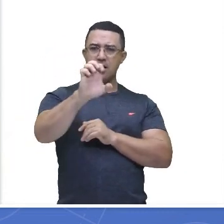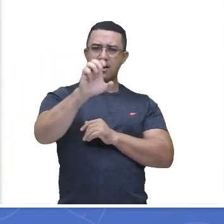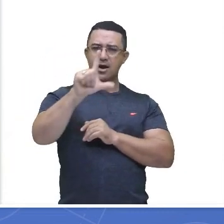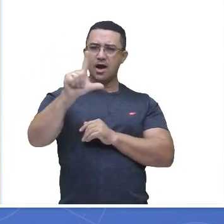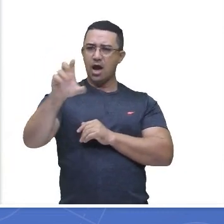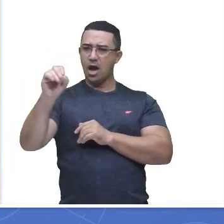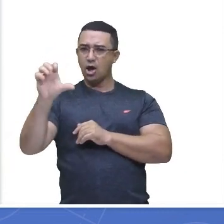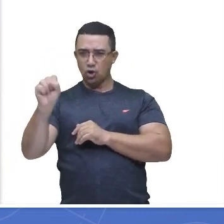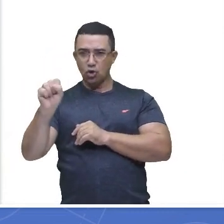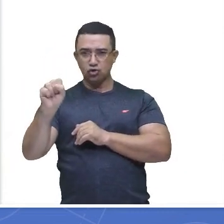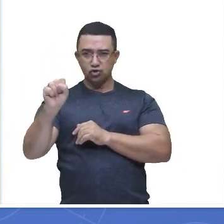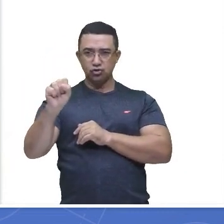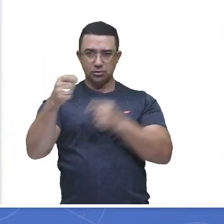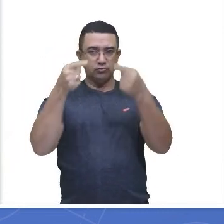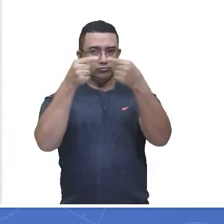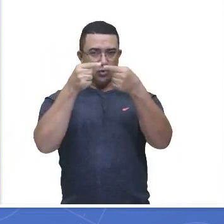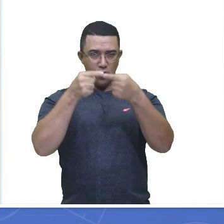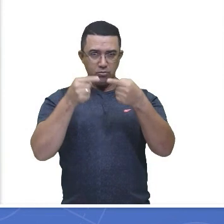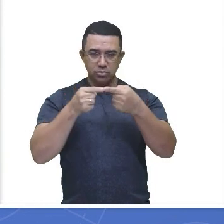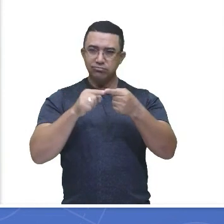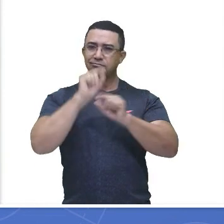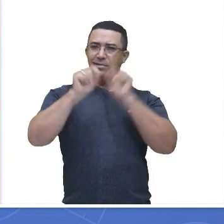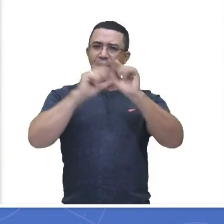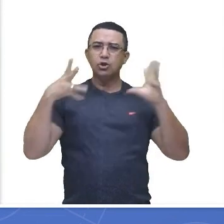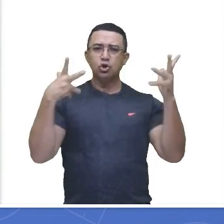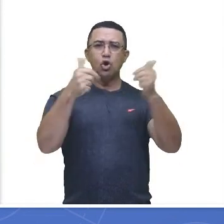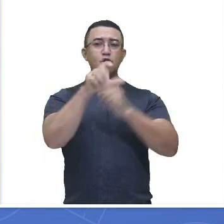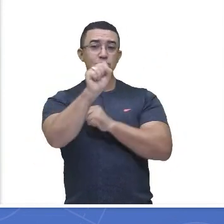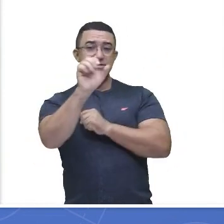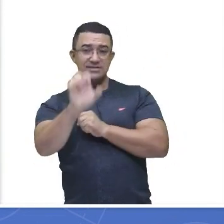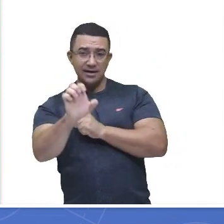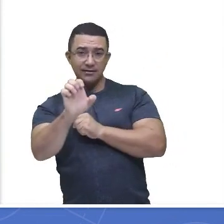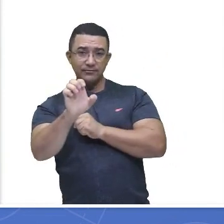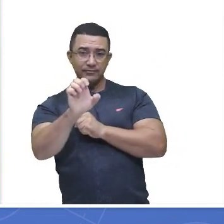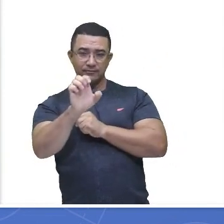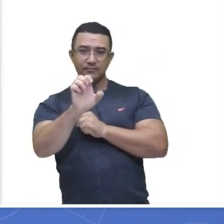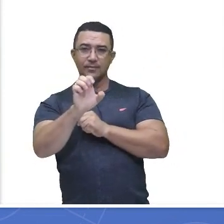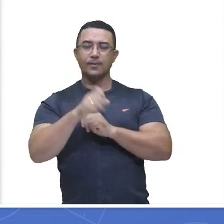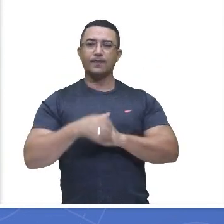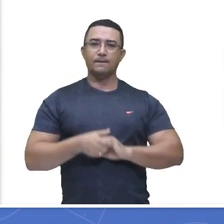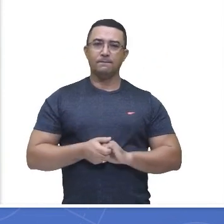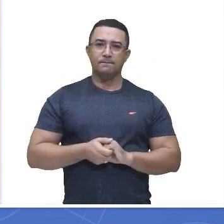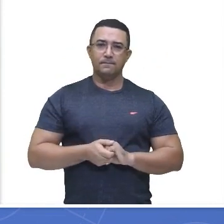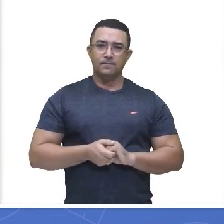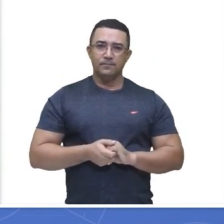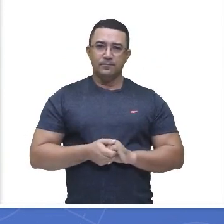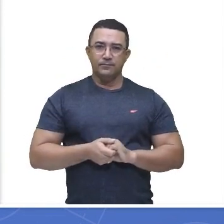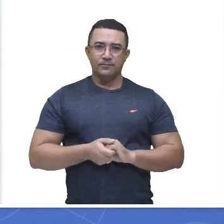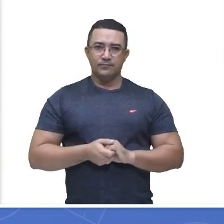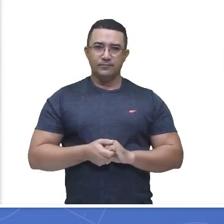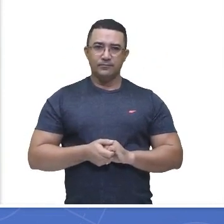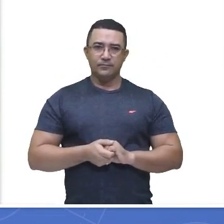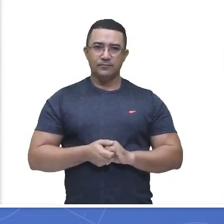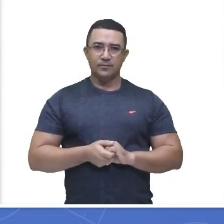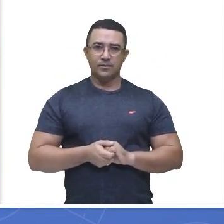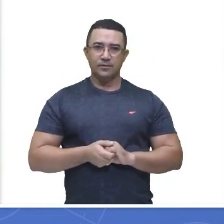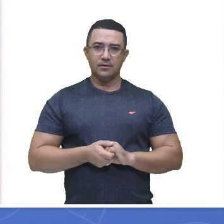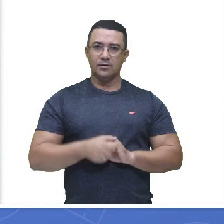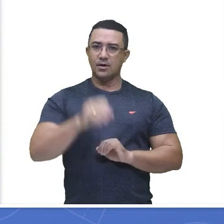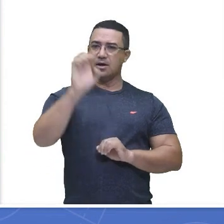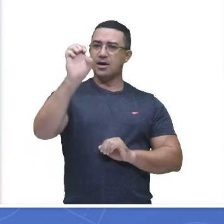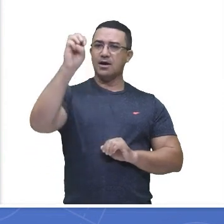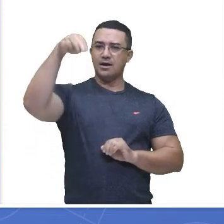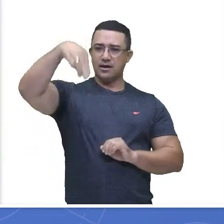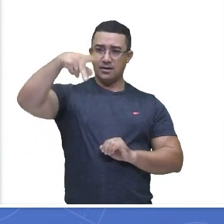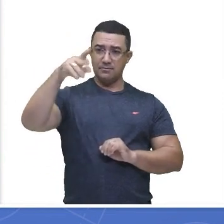né? Então, que todos se... Aí a gente já vai ver a resposta, tá bom? Na segunda, tá aí, ó. Que todos